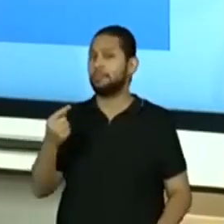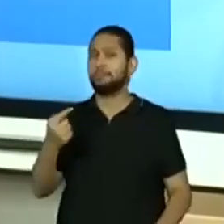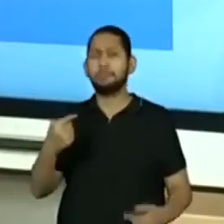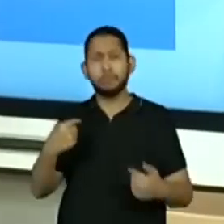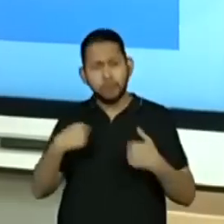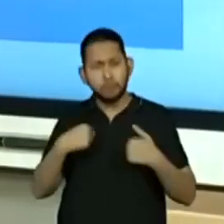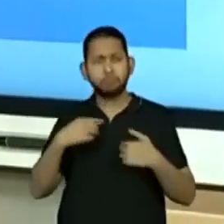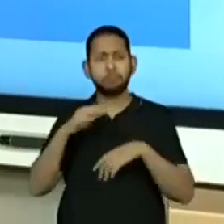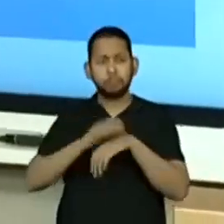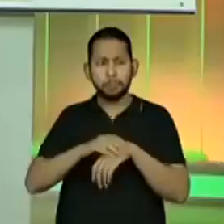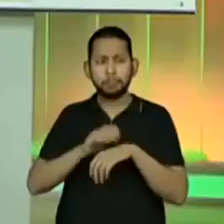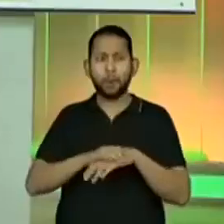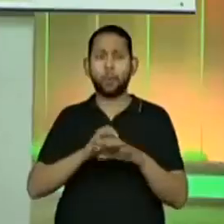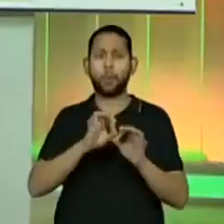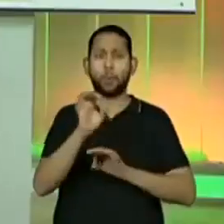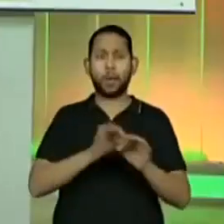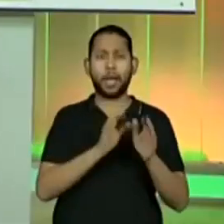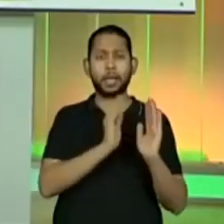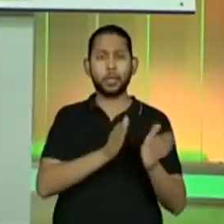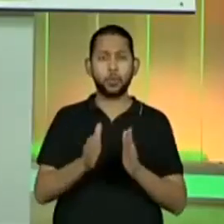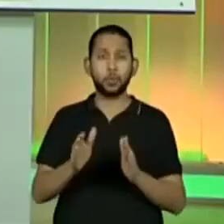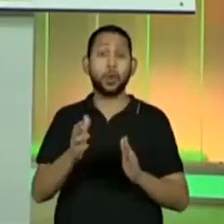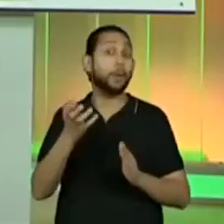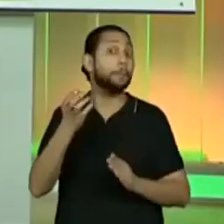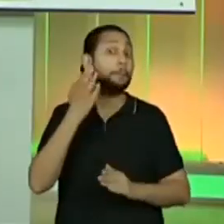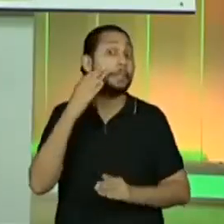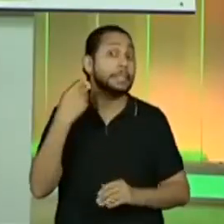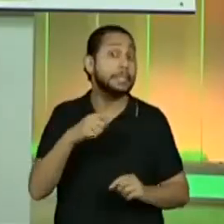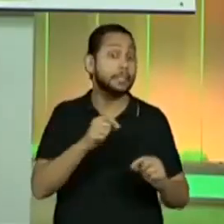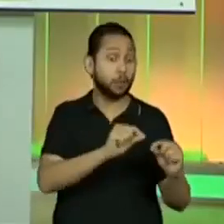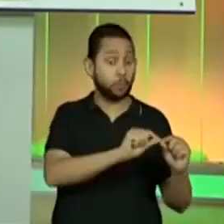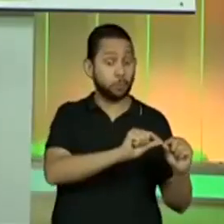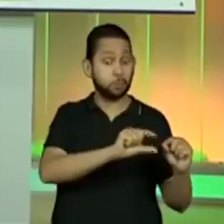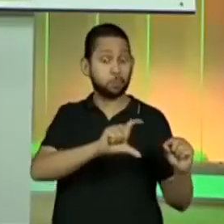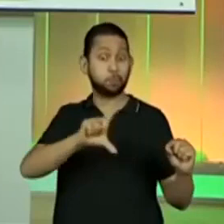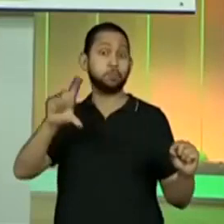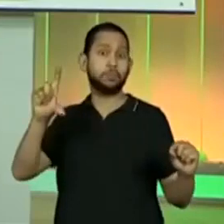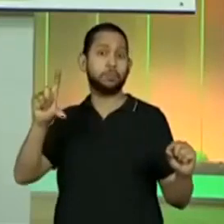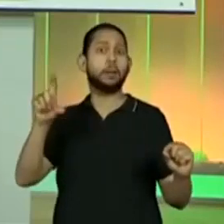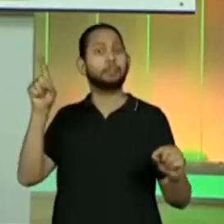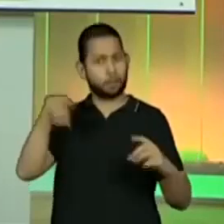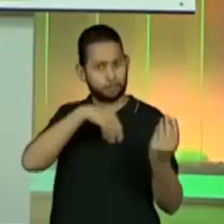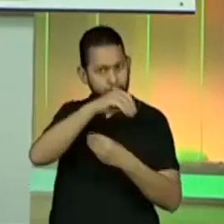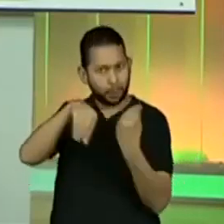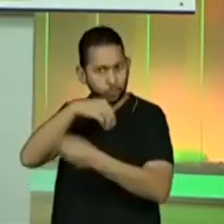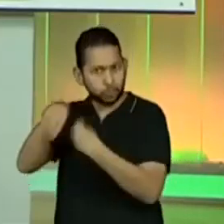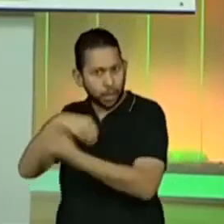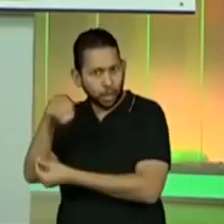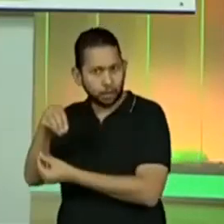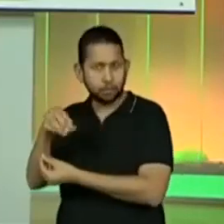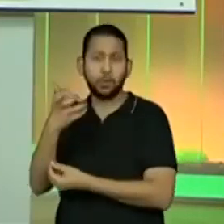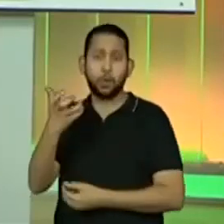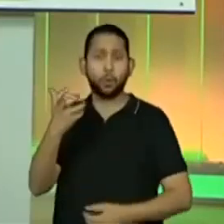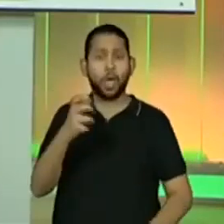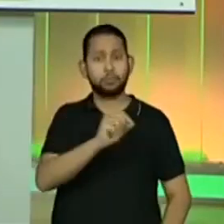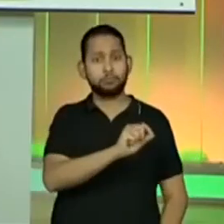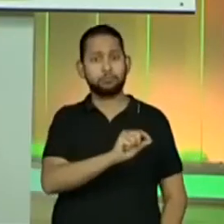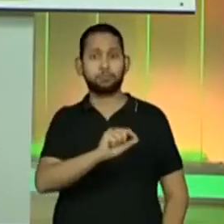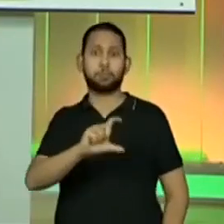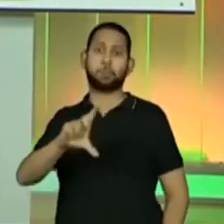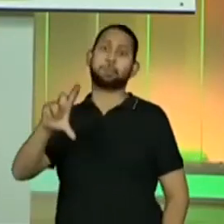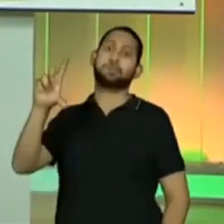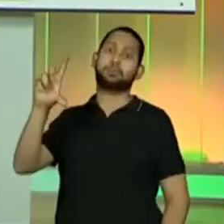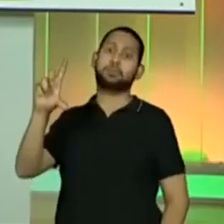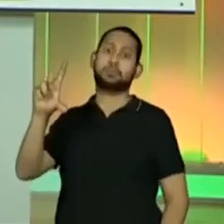eu organizo esses números de ordem crescente. Lembrando que a ordem crescente é do menor para o maior e pode ser o oposto,